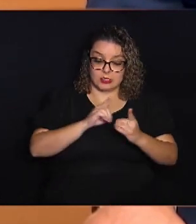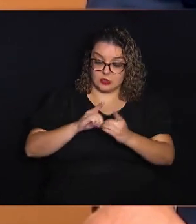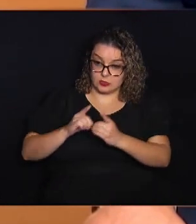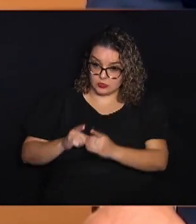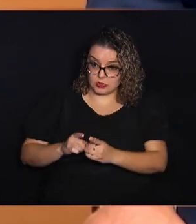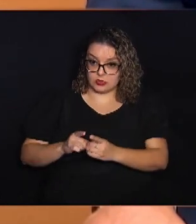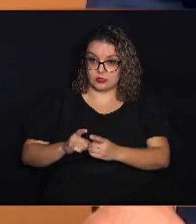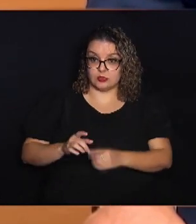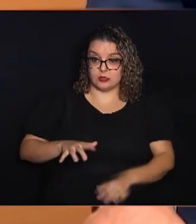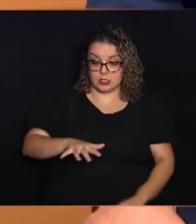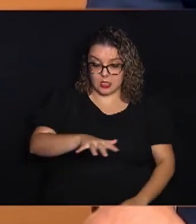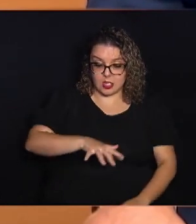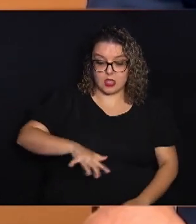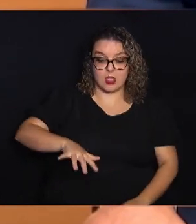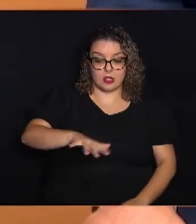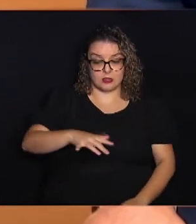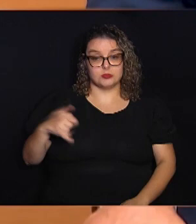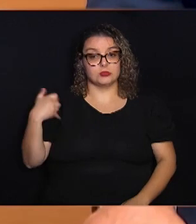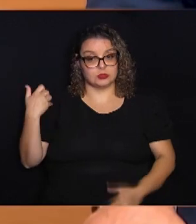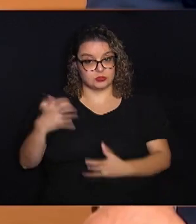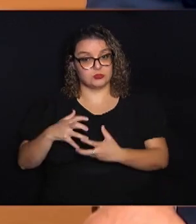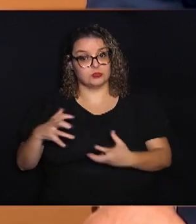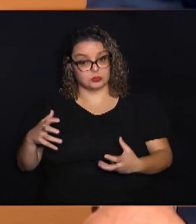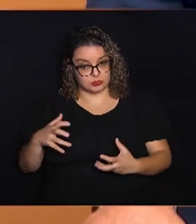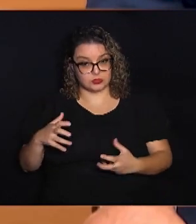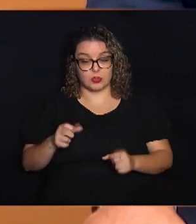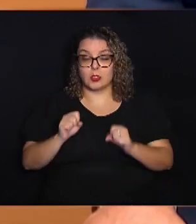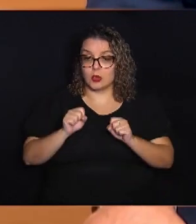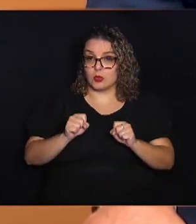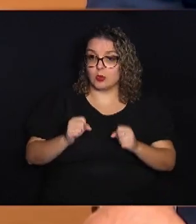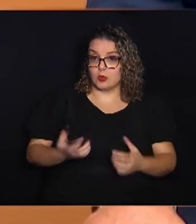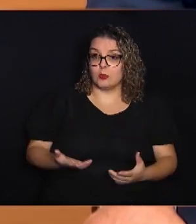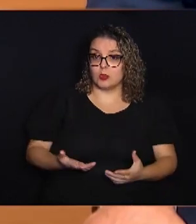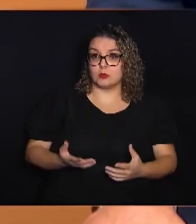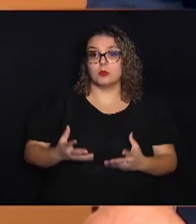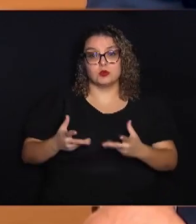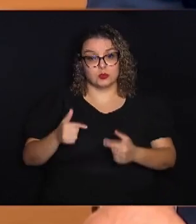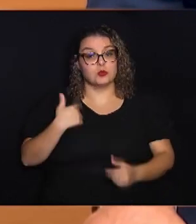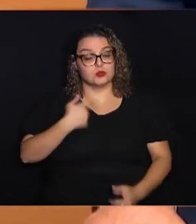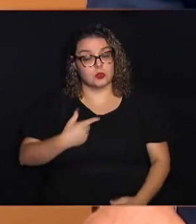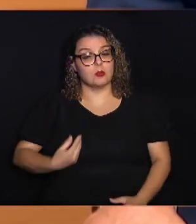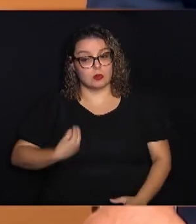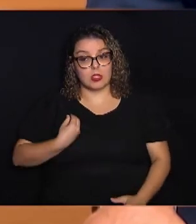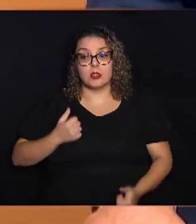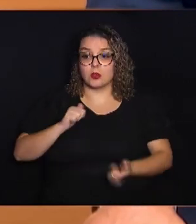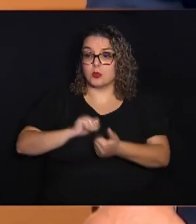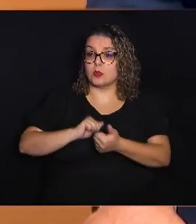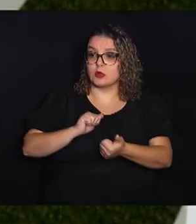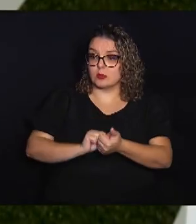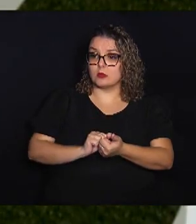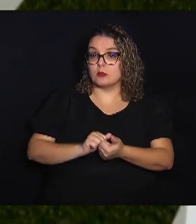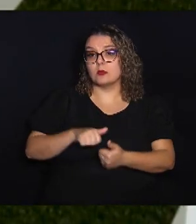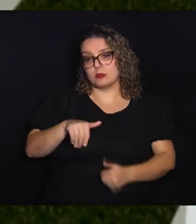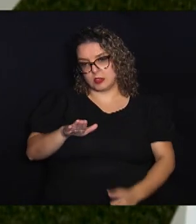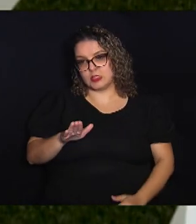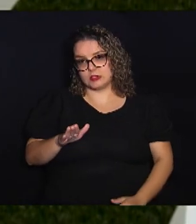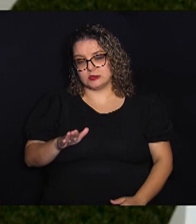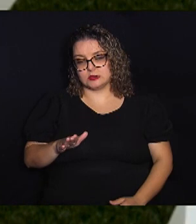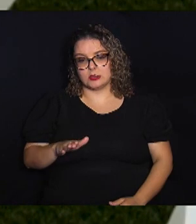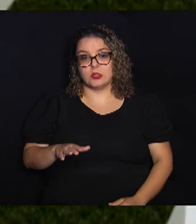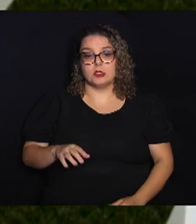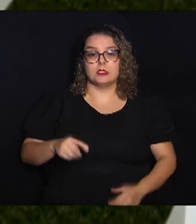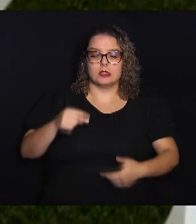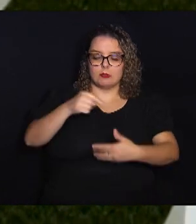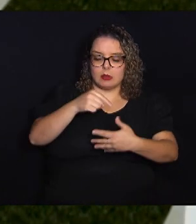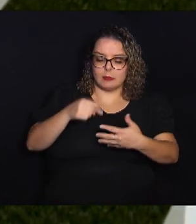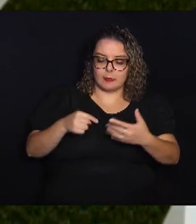ao segmento dos idosos e possamos todos nós viver com qualidade cada vez mais. No cerne das